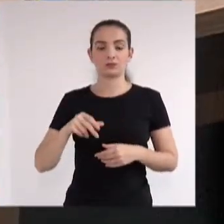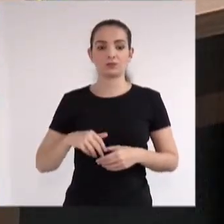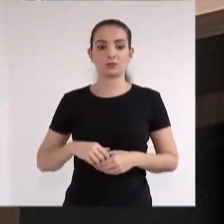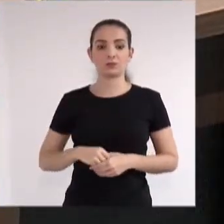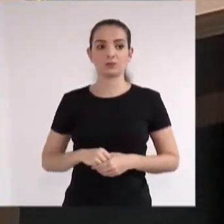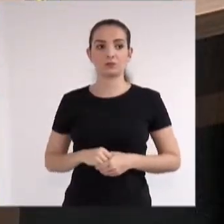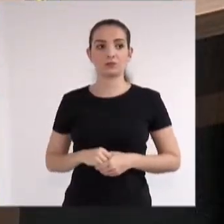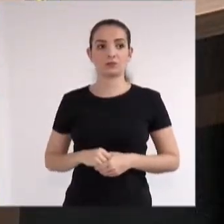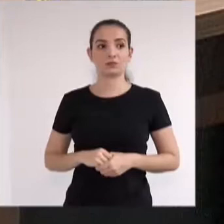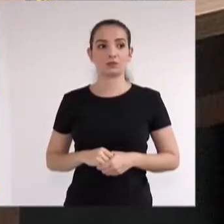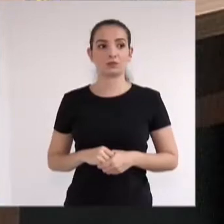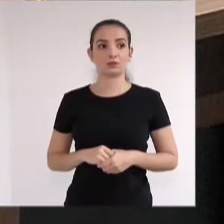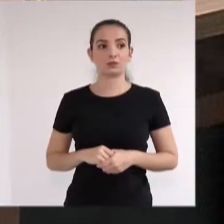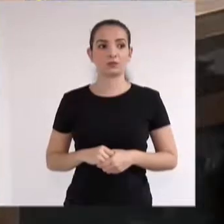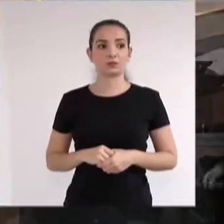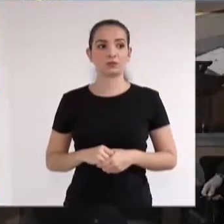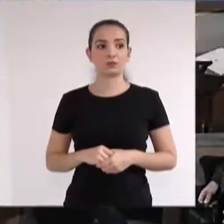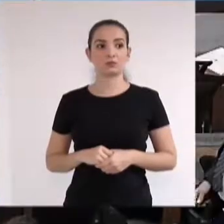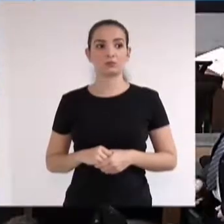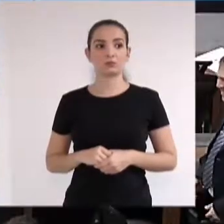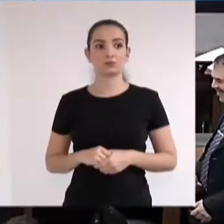não.